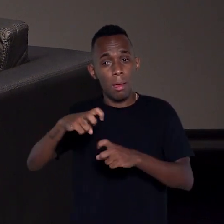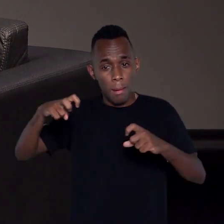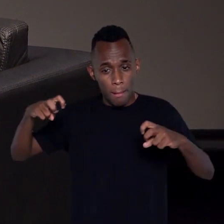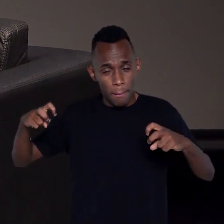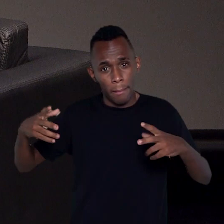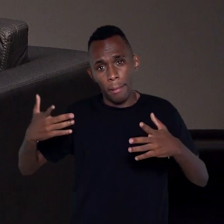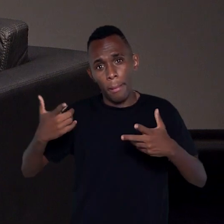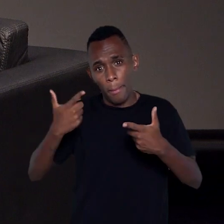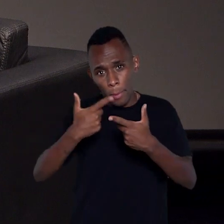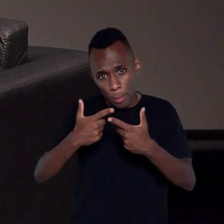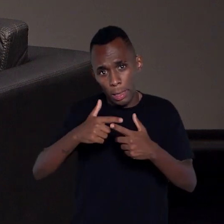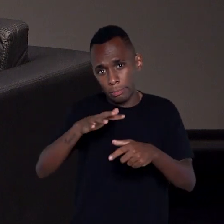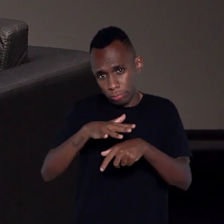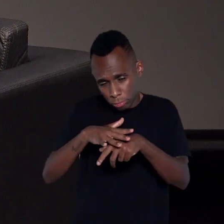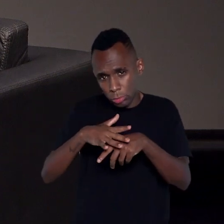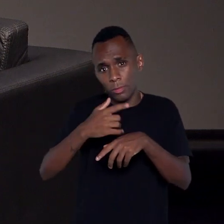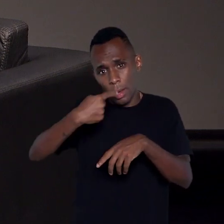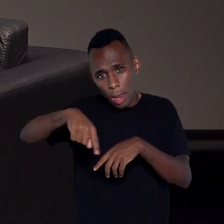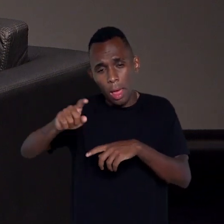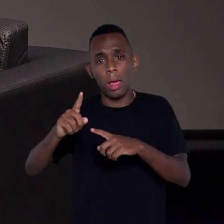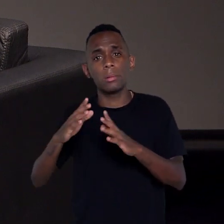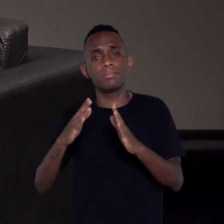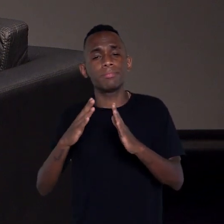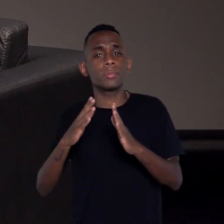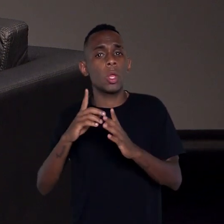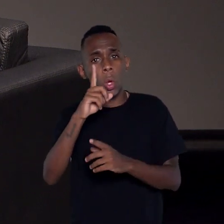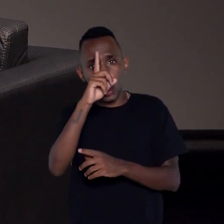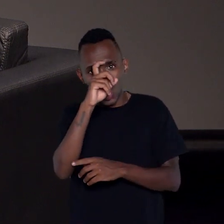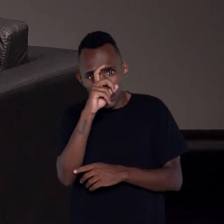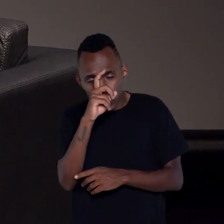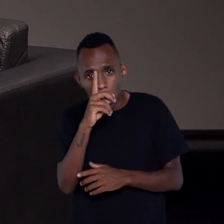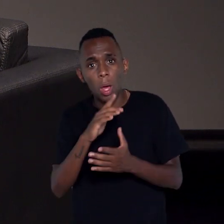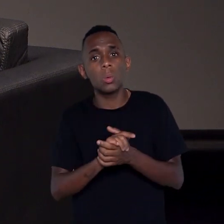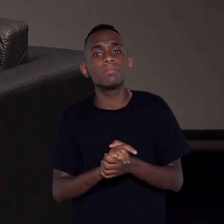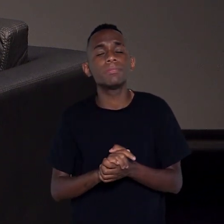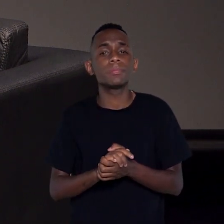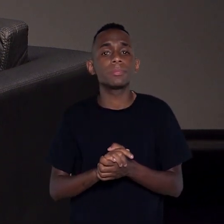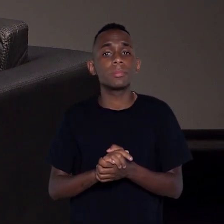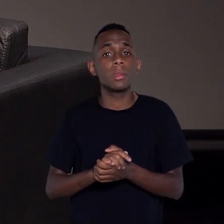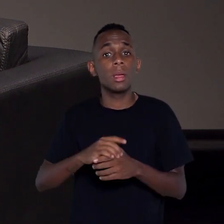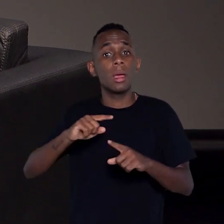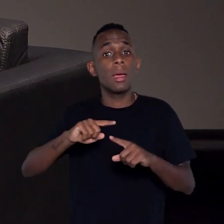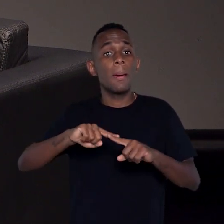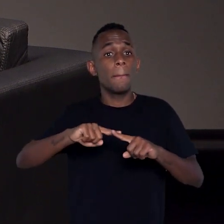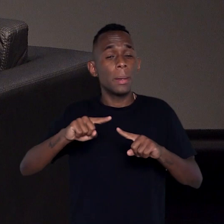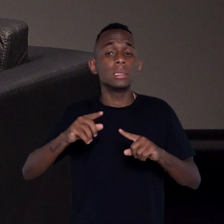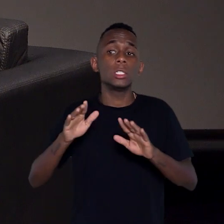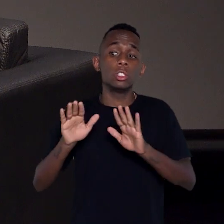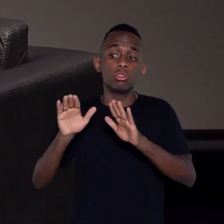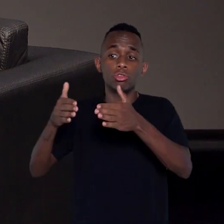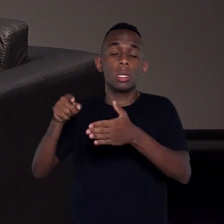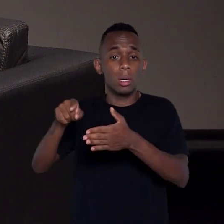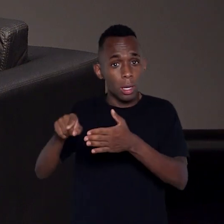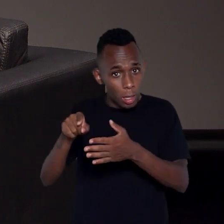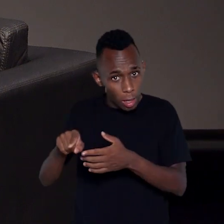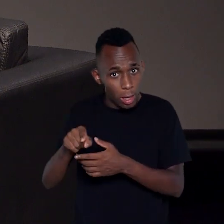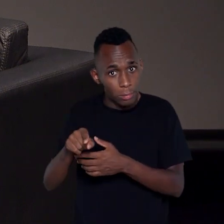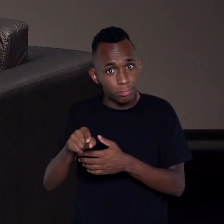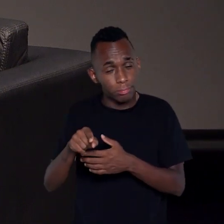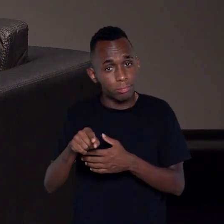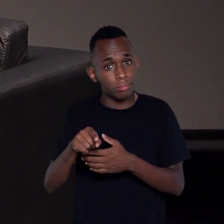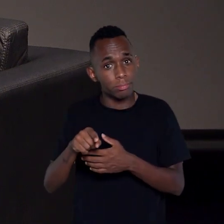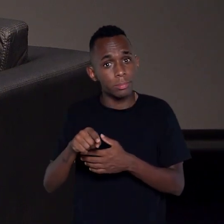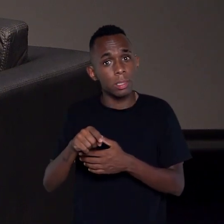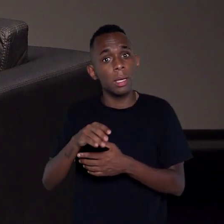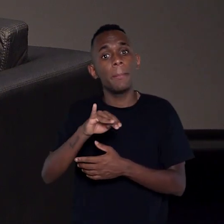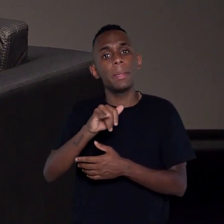com o pai, com a mãe, viajam muito tempo, né, na Ford Rural da fazenda, e quando chegam nesse lugar, quem está